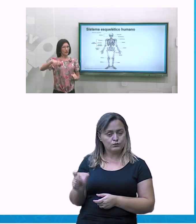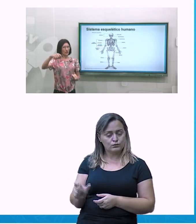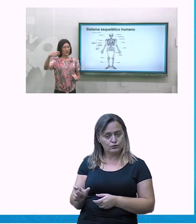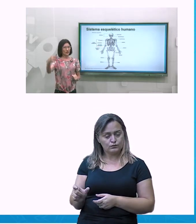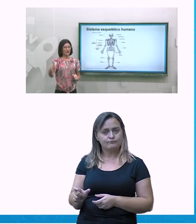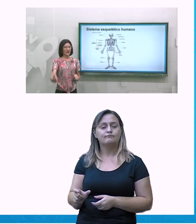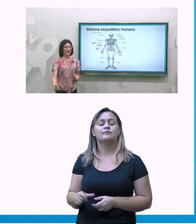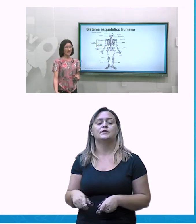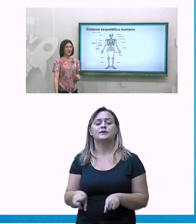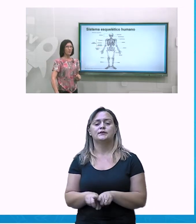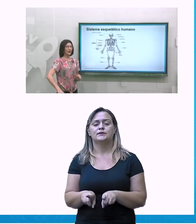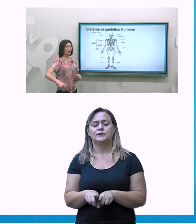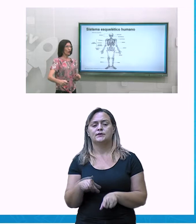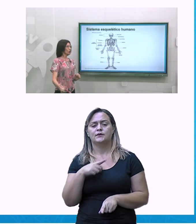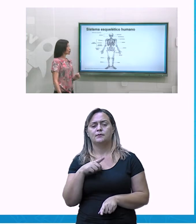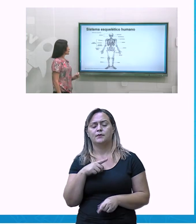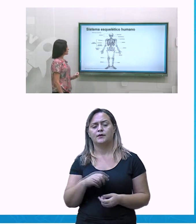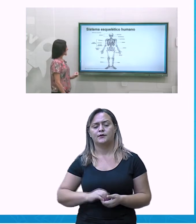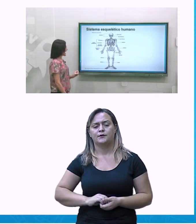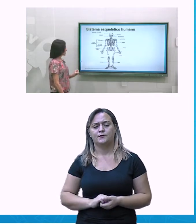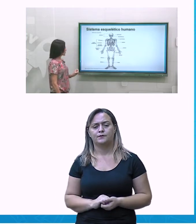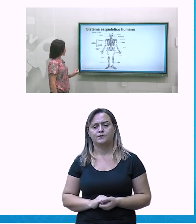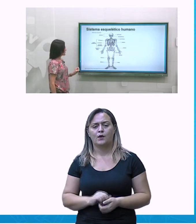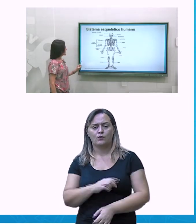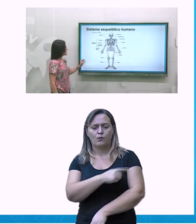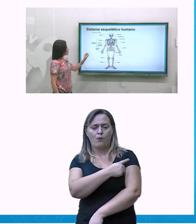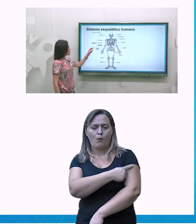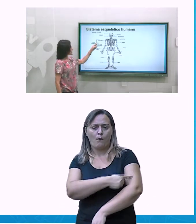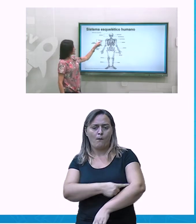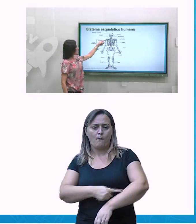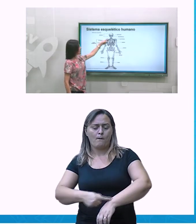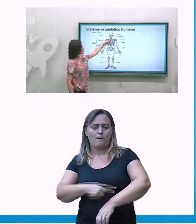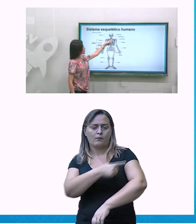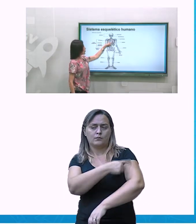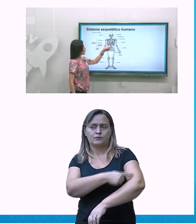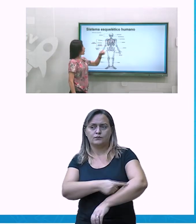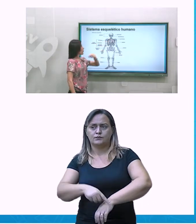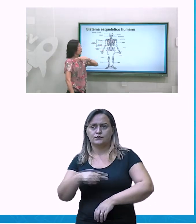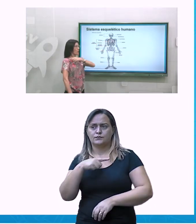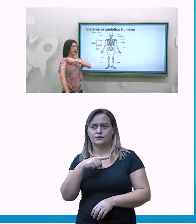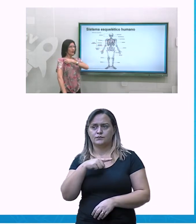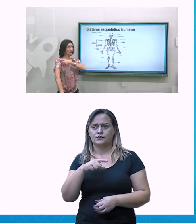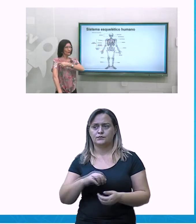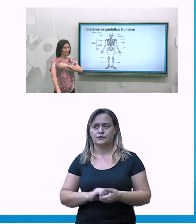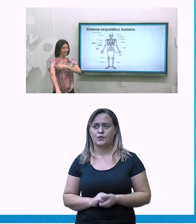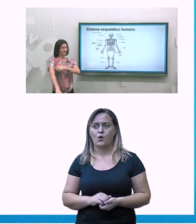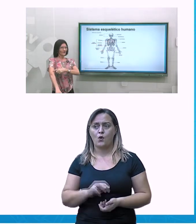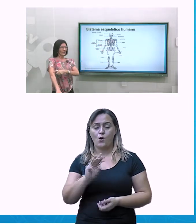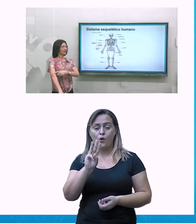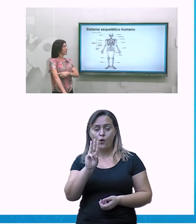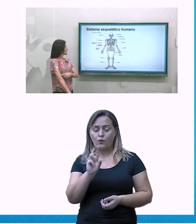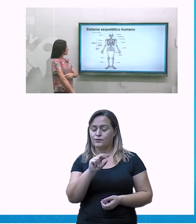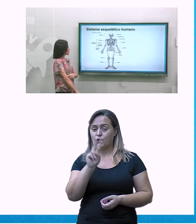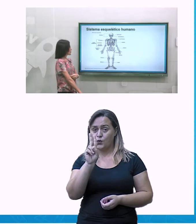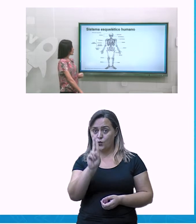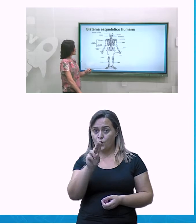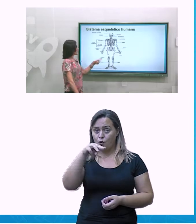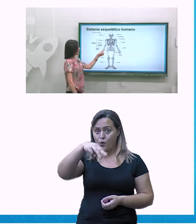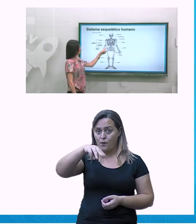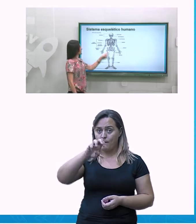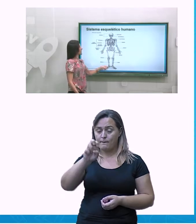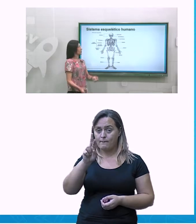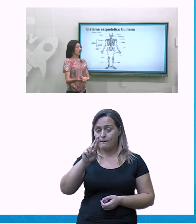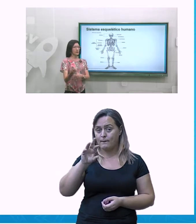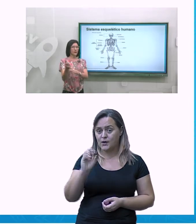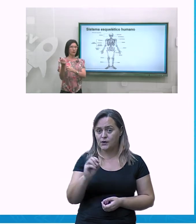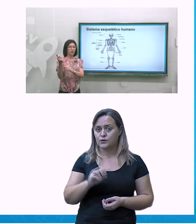Quando a gente vai aí para o nosso braço, nós temos o húmero, né? Nós temos o